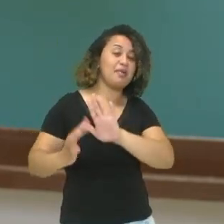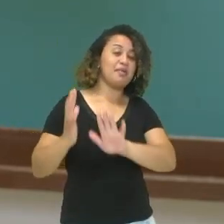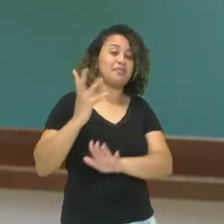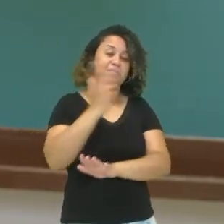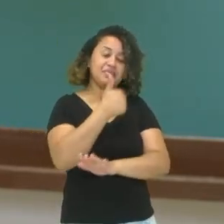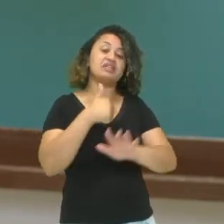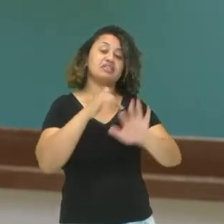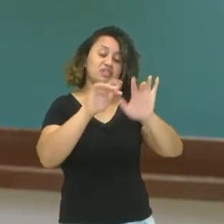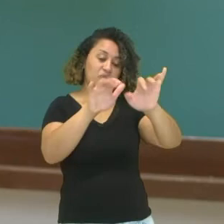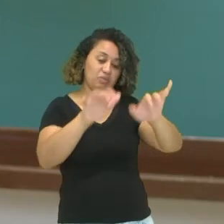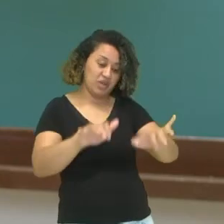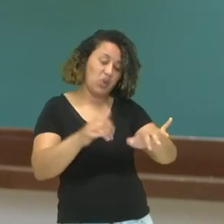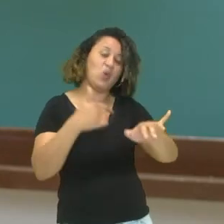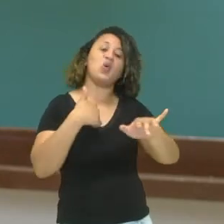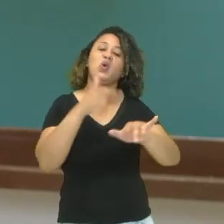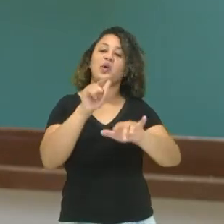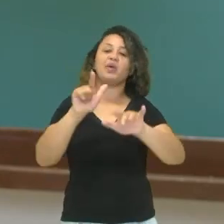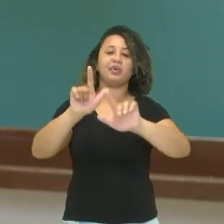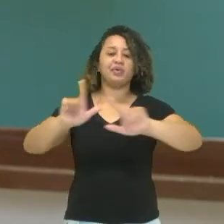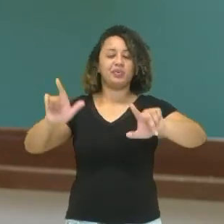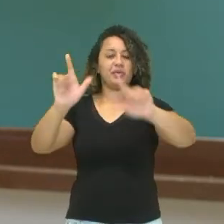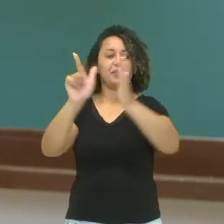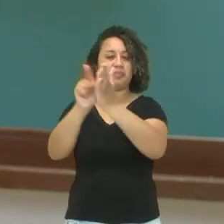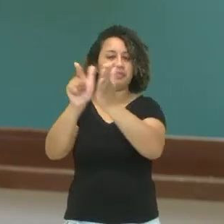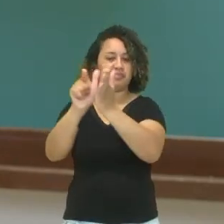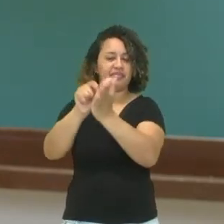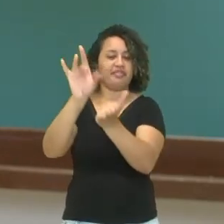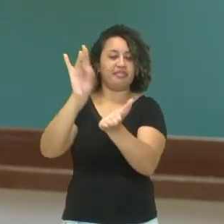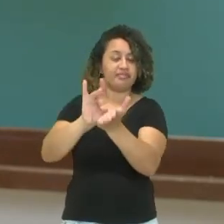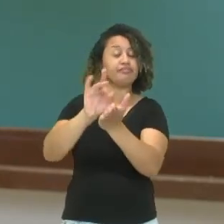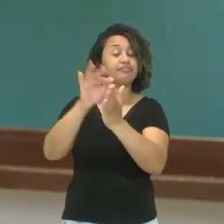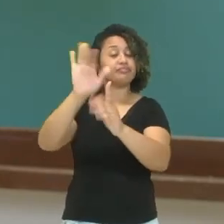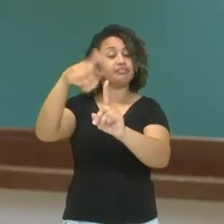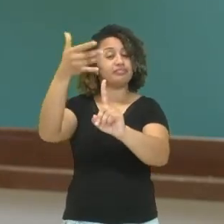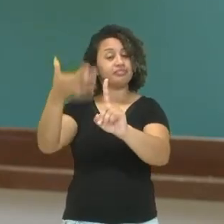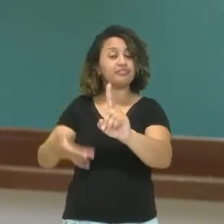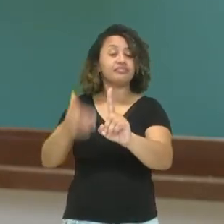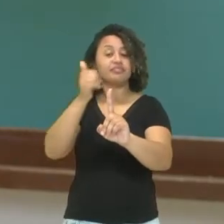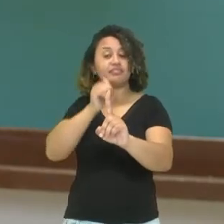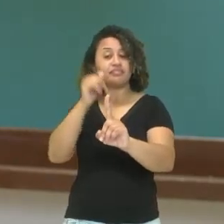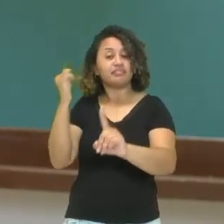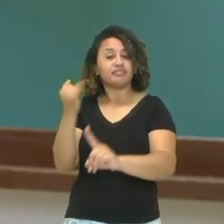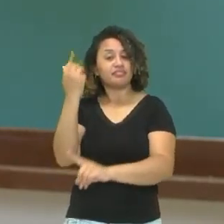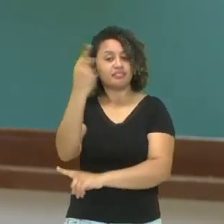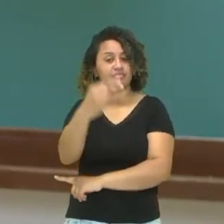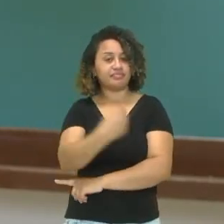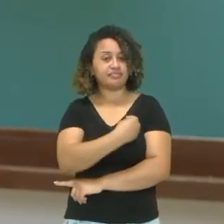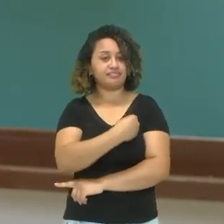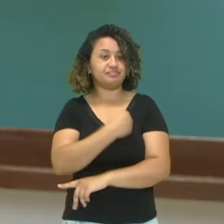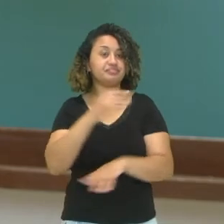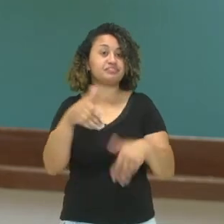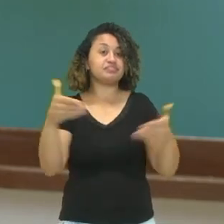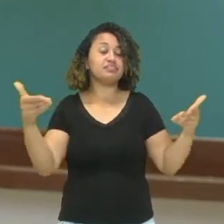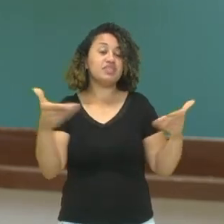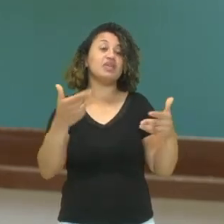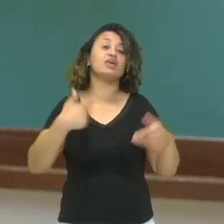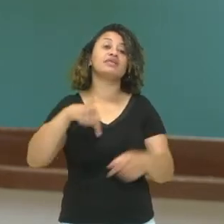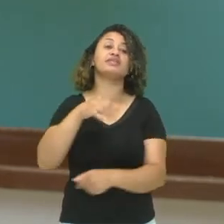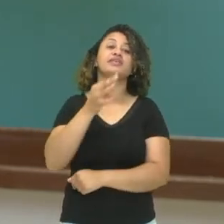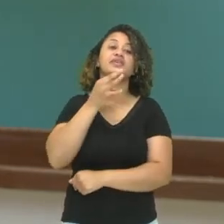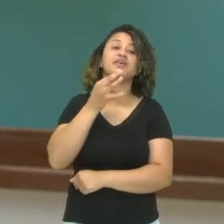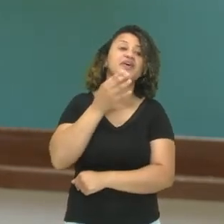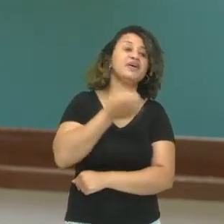no computador, seja em cartolina, para homenagear essa mulher importante na sua vida. Agora nós vamos conhecer